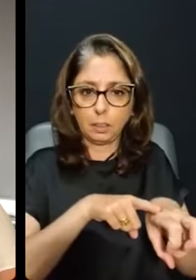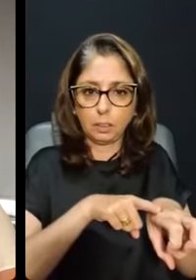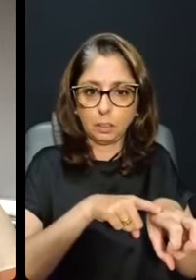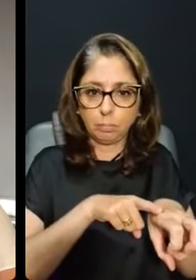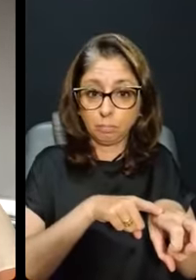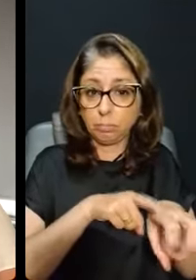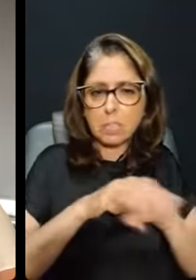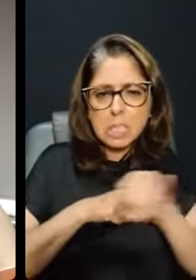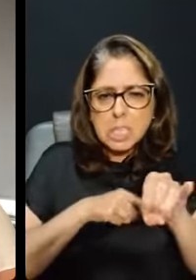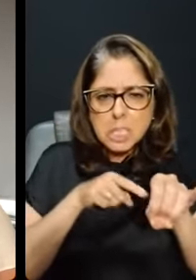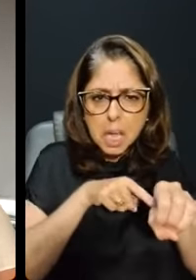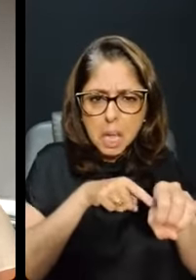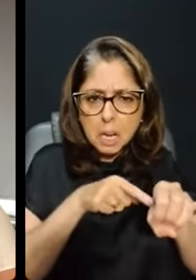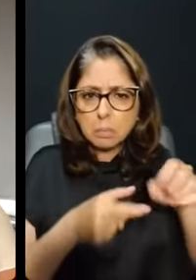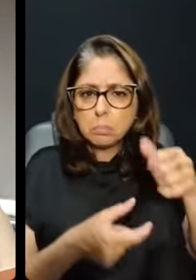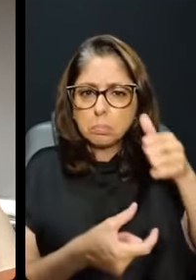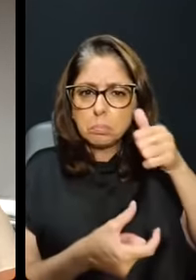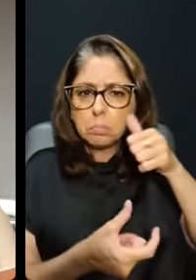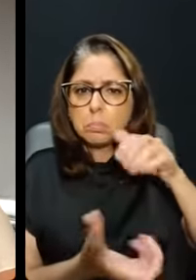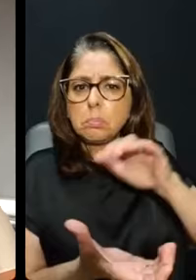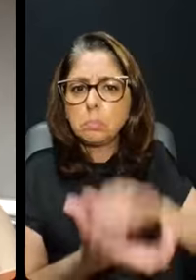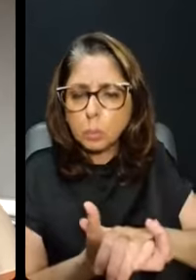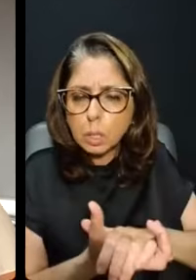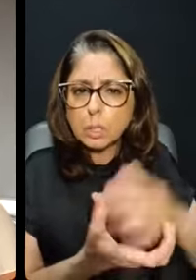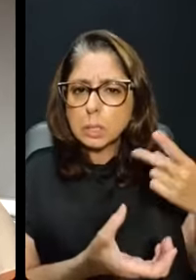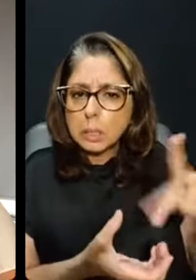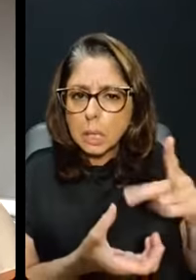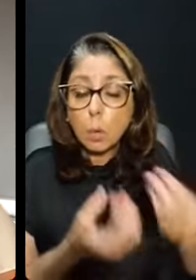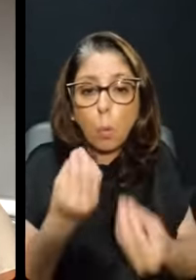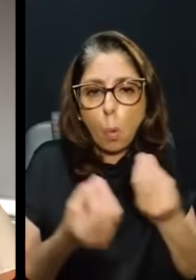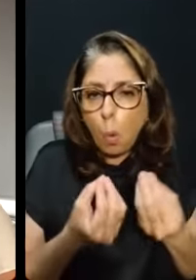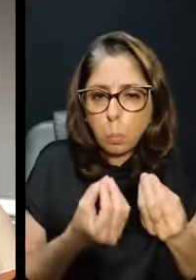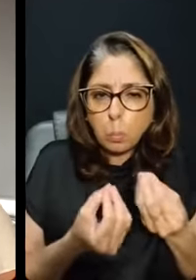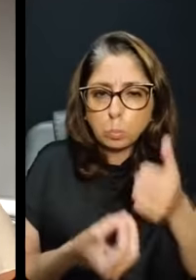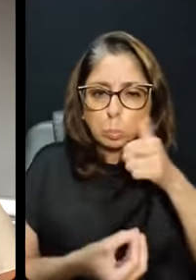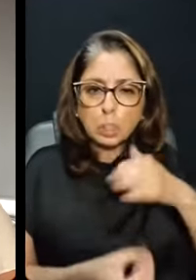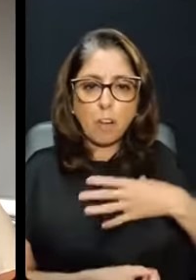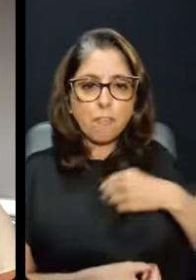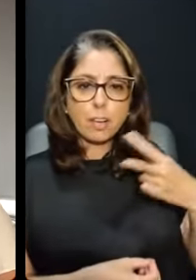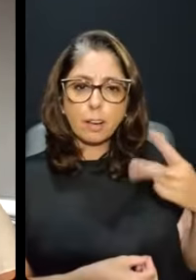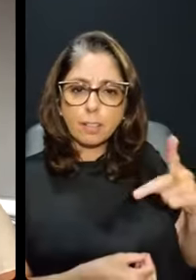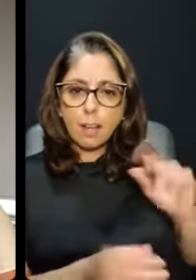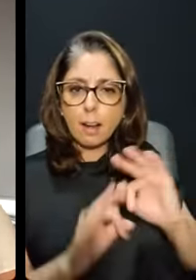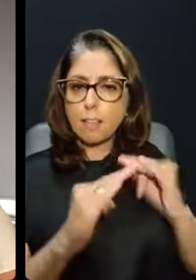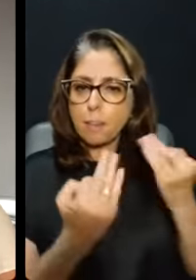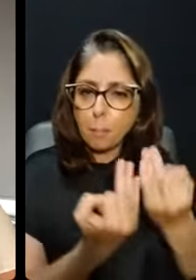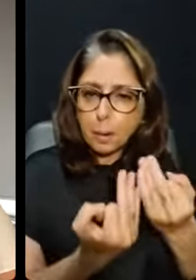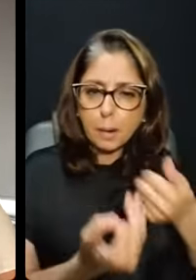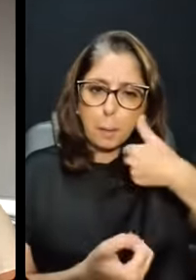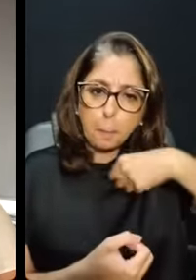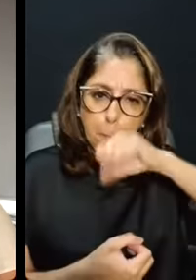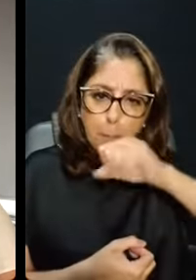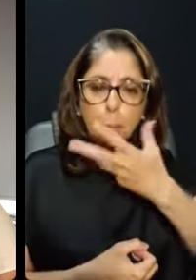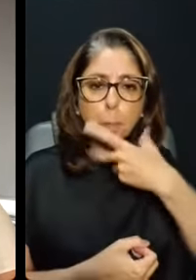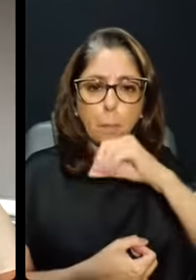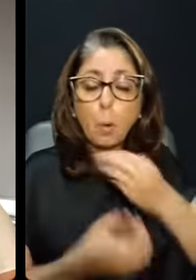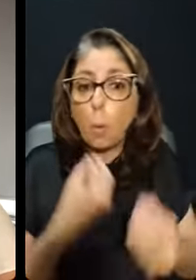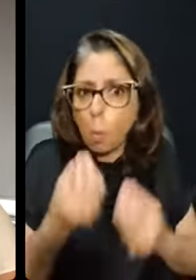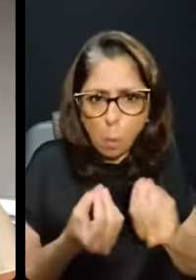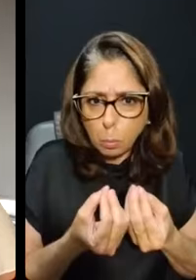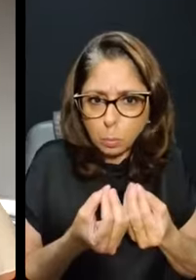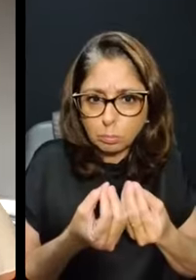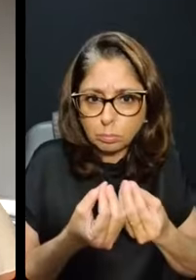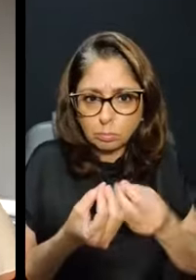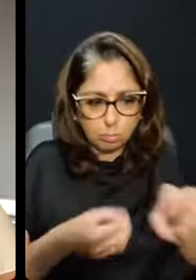não consegue ficar com o cadeirante. Então, isso também eu já percebo que há uma série de revisitas a essa questão para